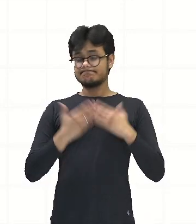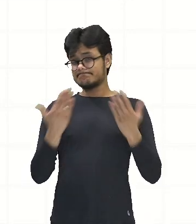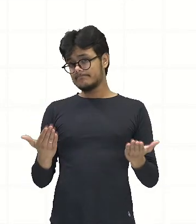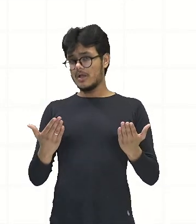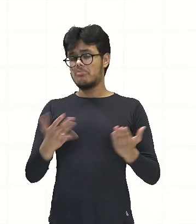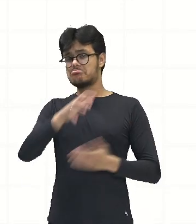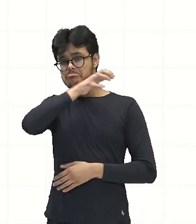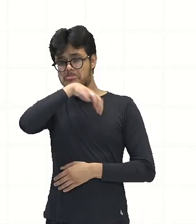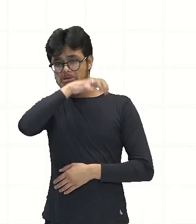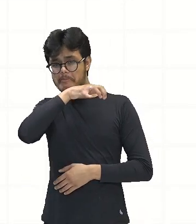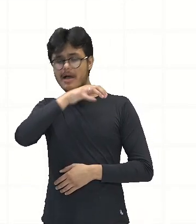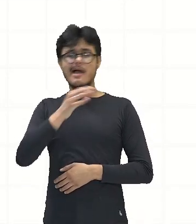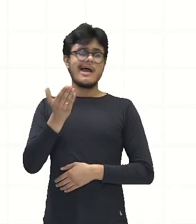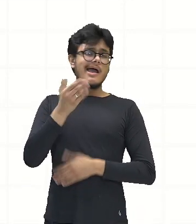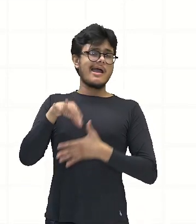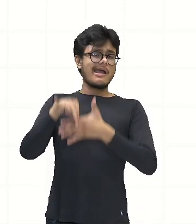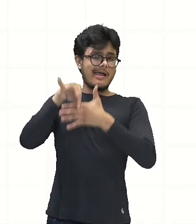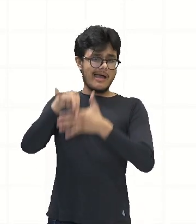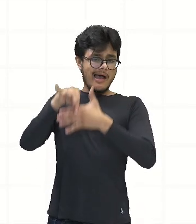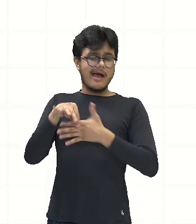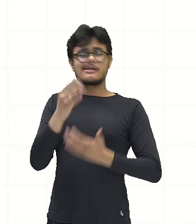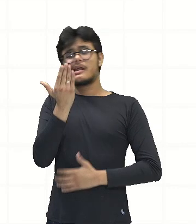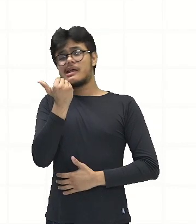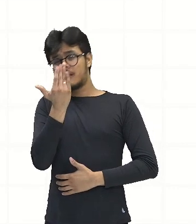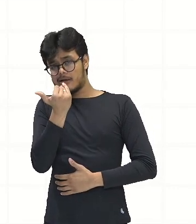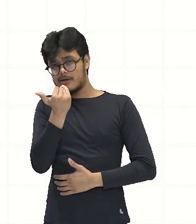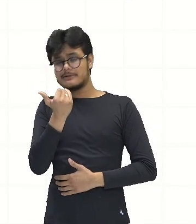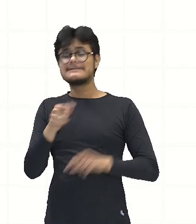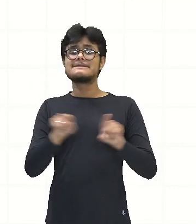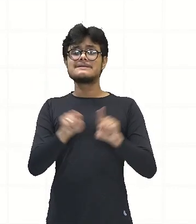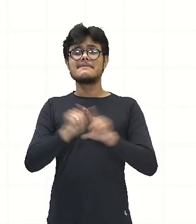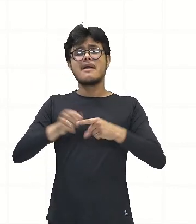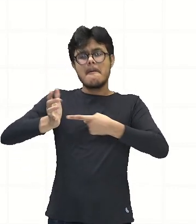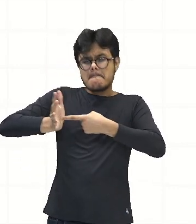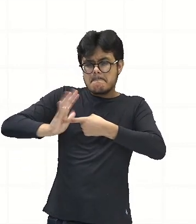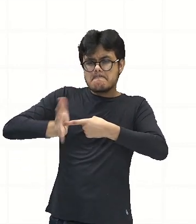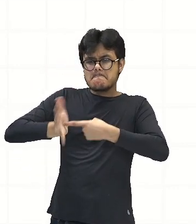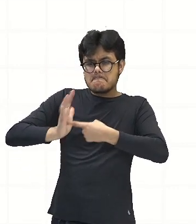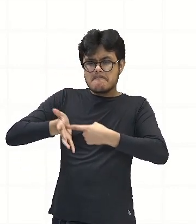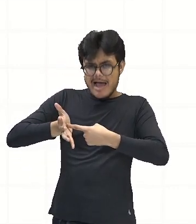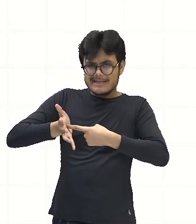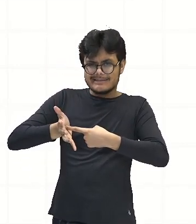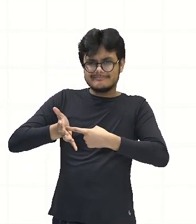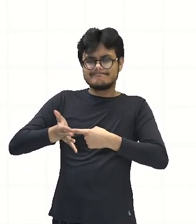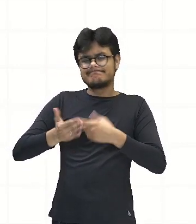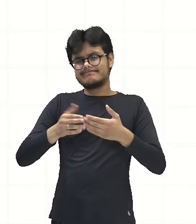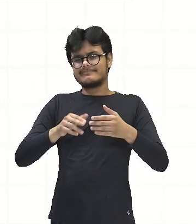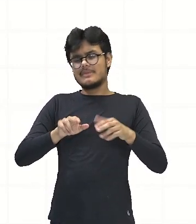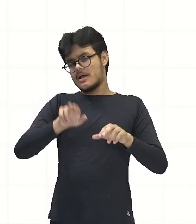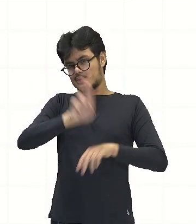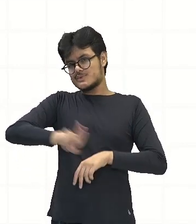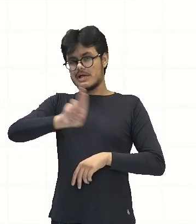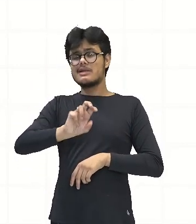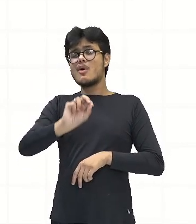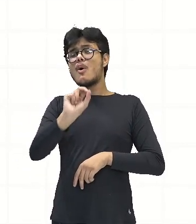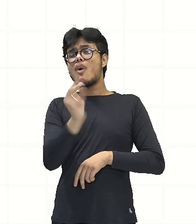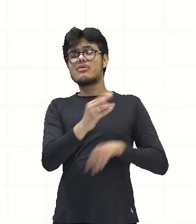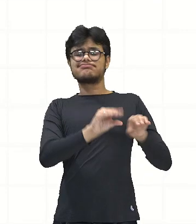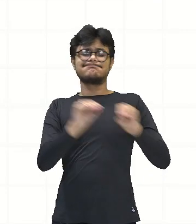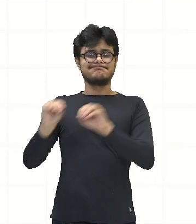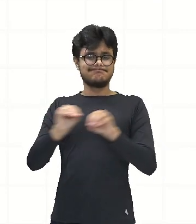para alimentação e também para movimentar os engenhos e também como meios de transporte, tá